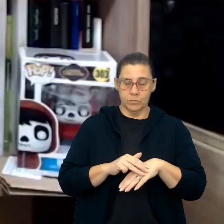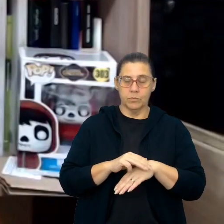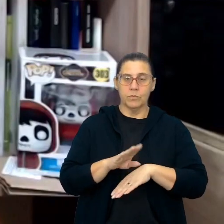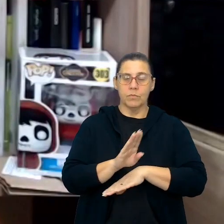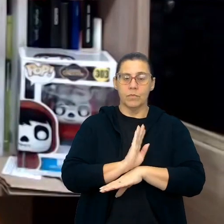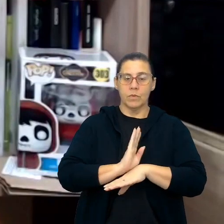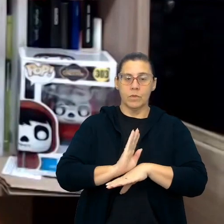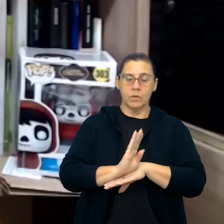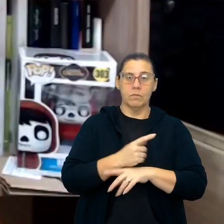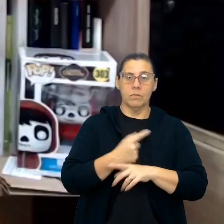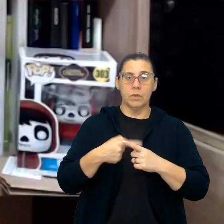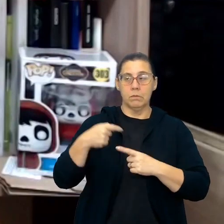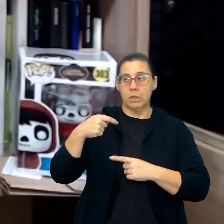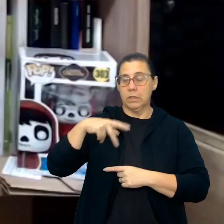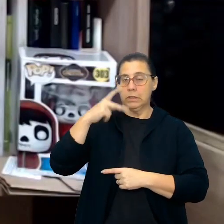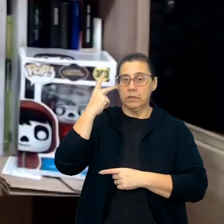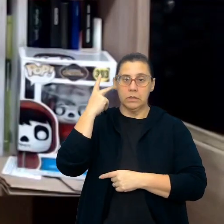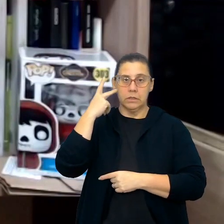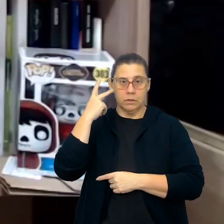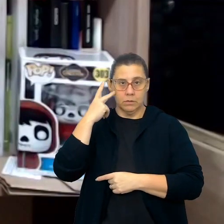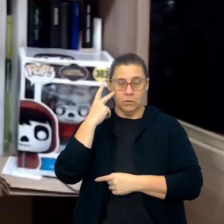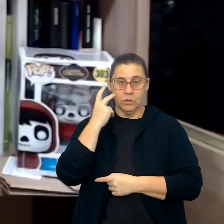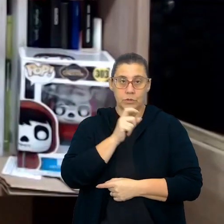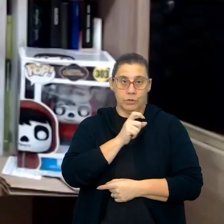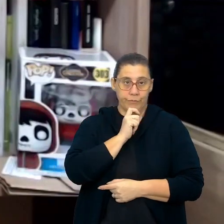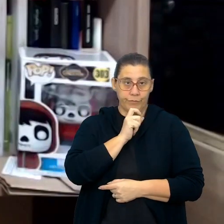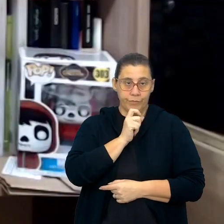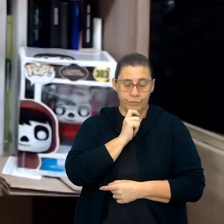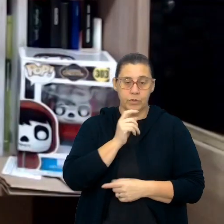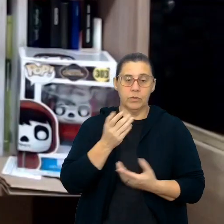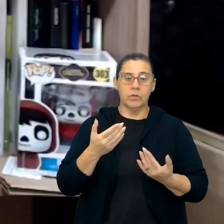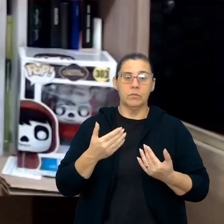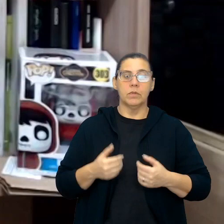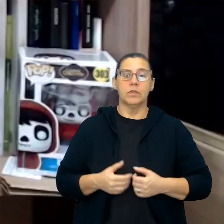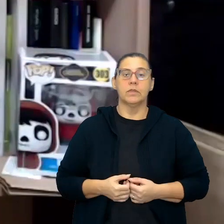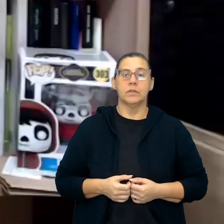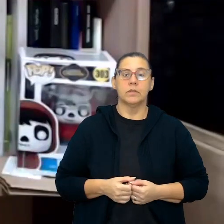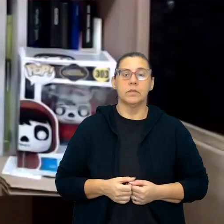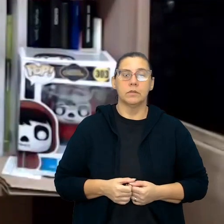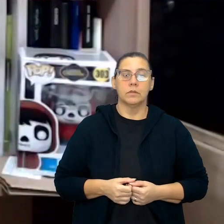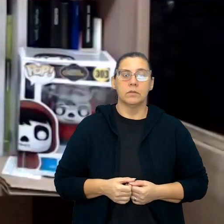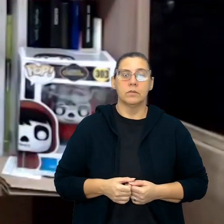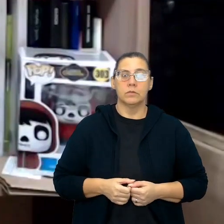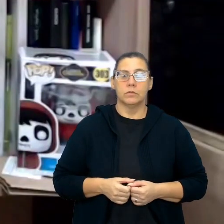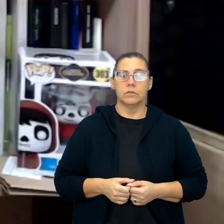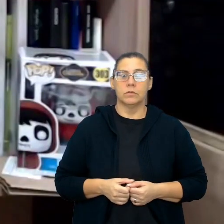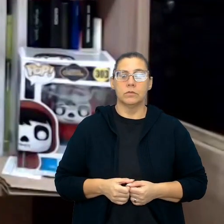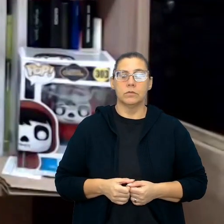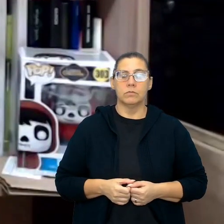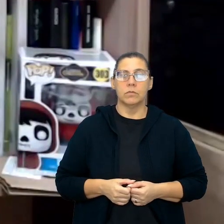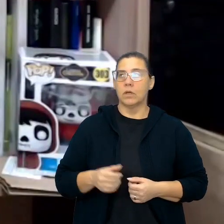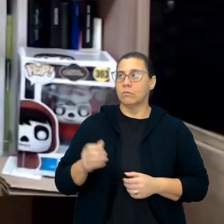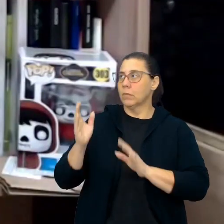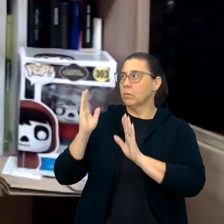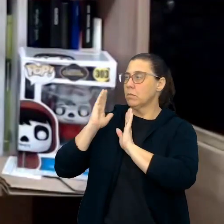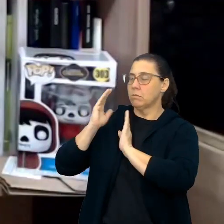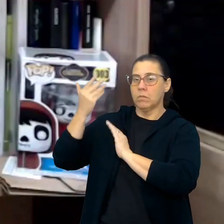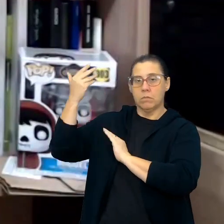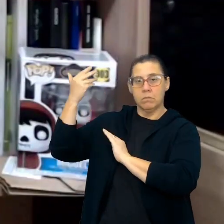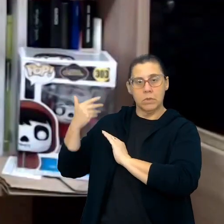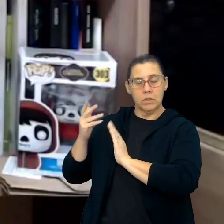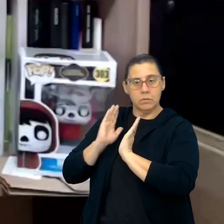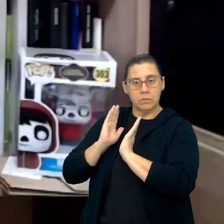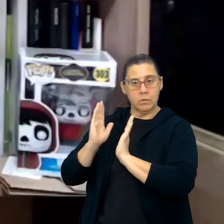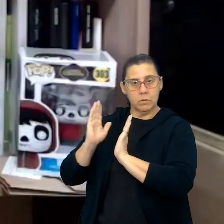Porque hoje aqui em São Paulo anda meio frio, e estou à frente de uma estante com livros e alguns